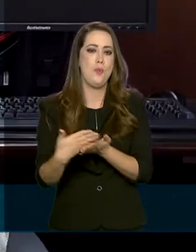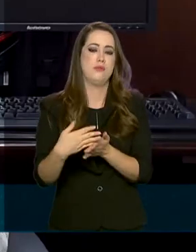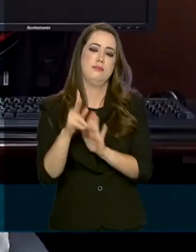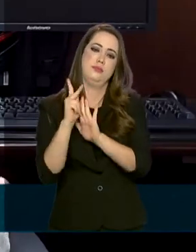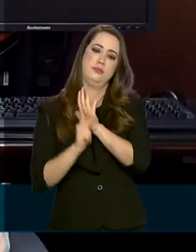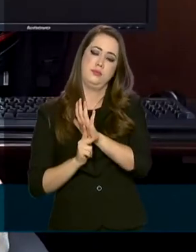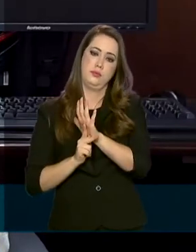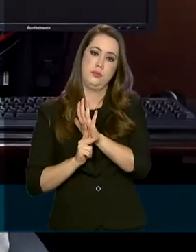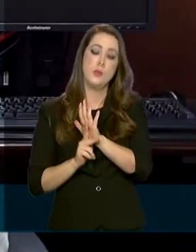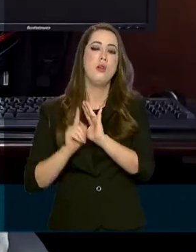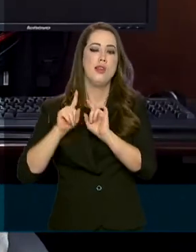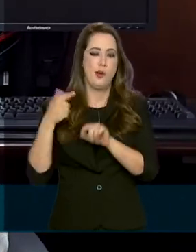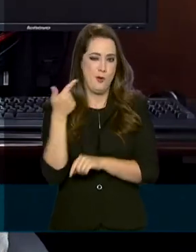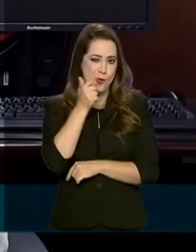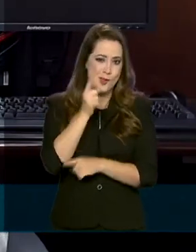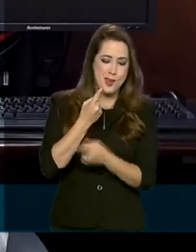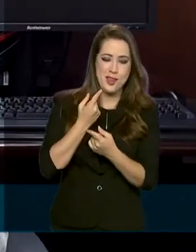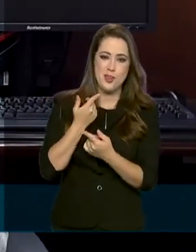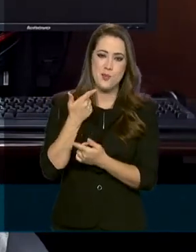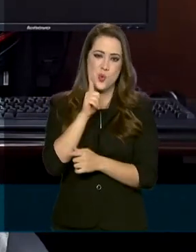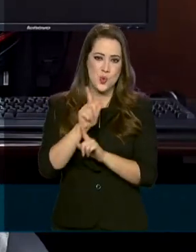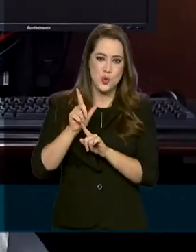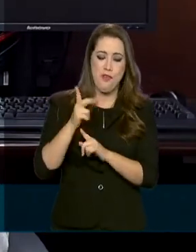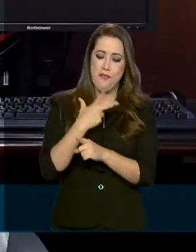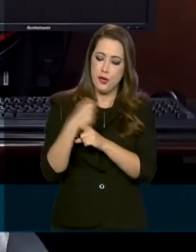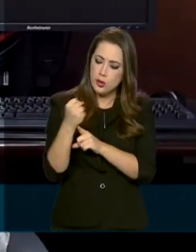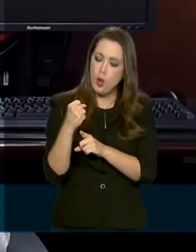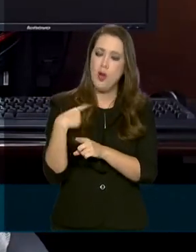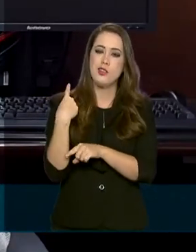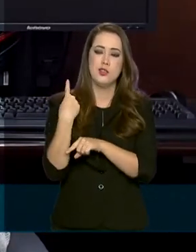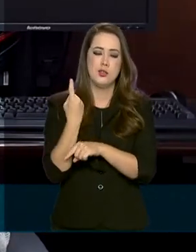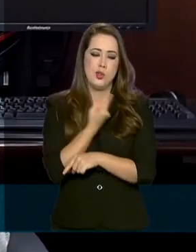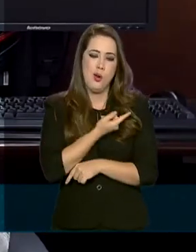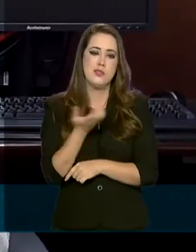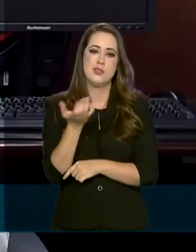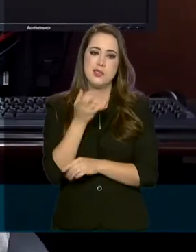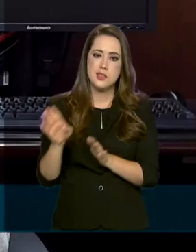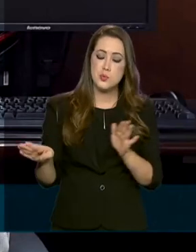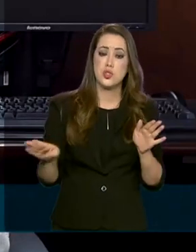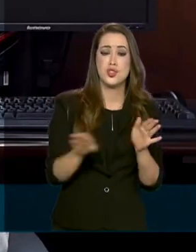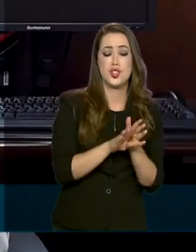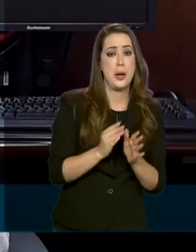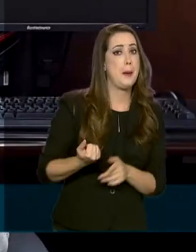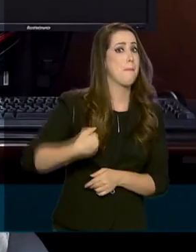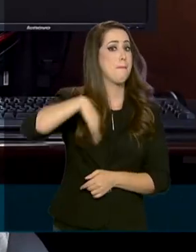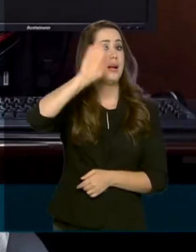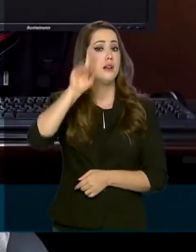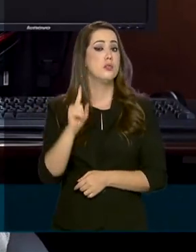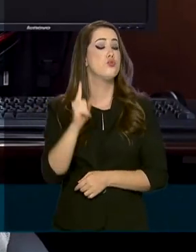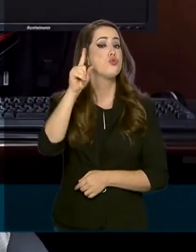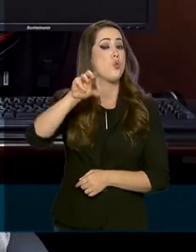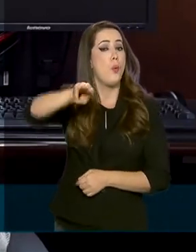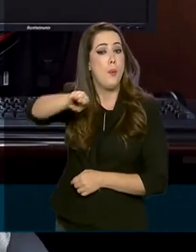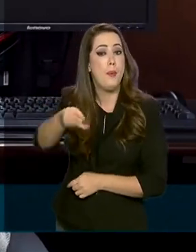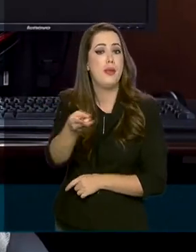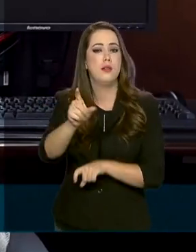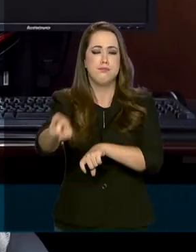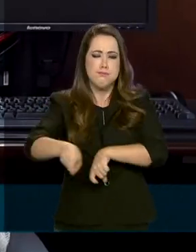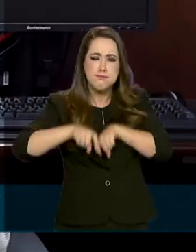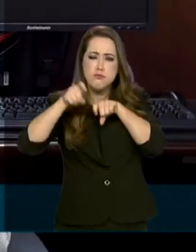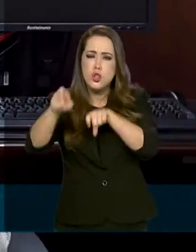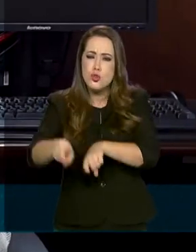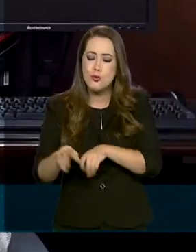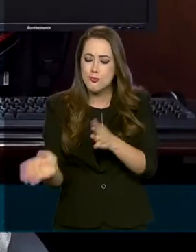E com o sucesso que teremos, queremos chegar a mais de um milhão de agricultores